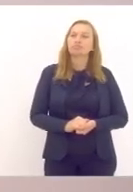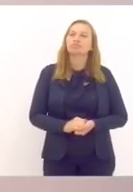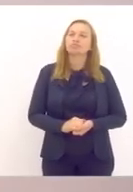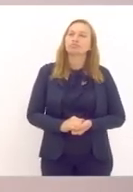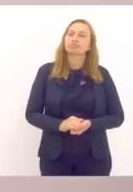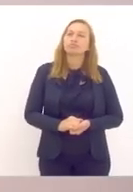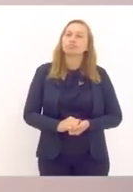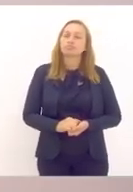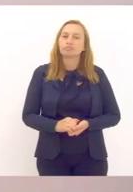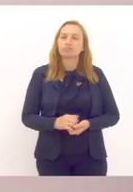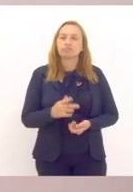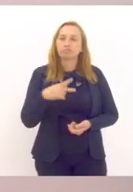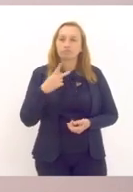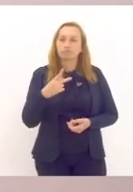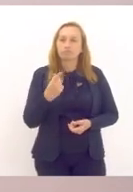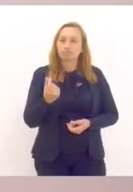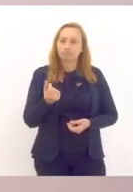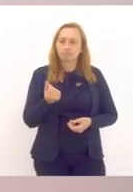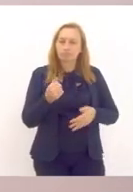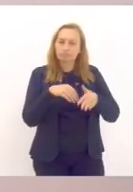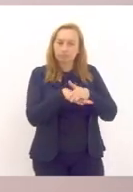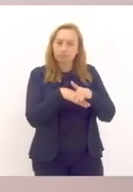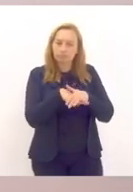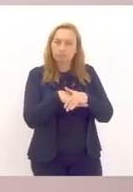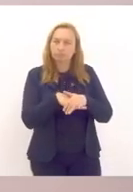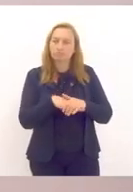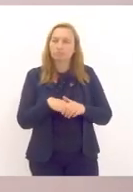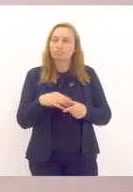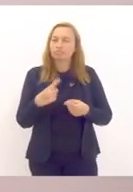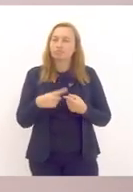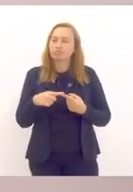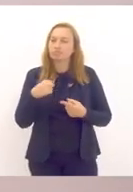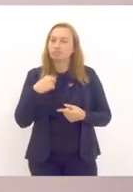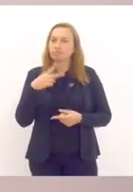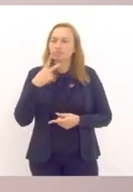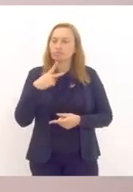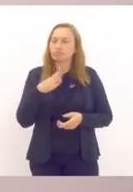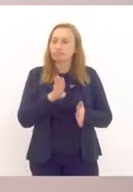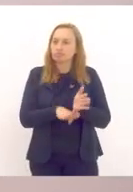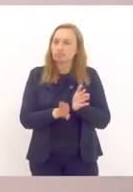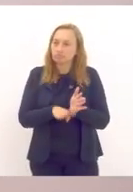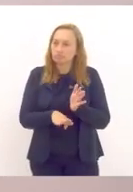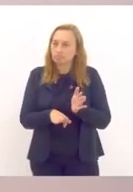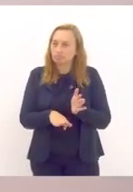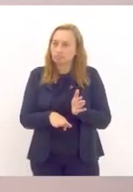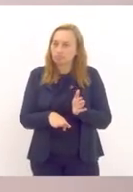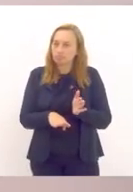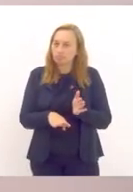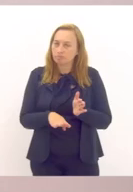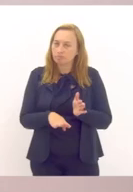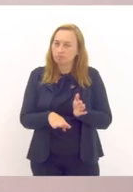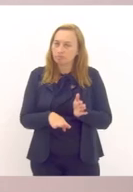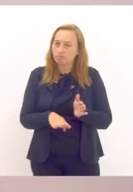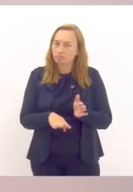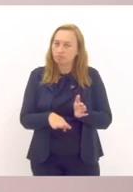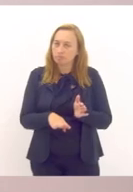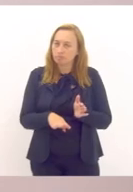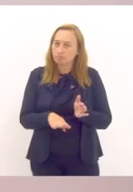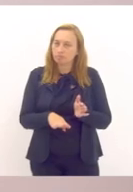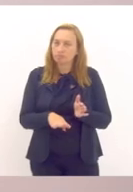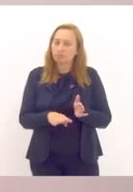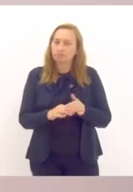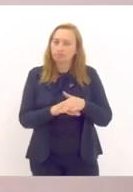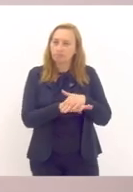de caixa, olhando tesouraria. Porque se eu estou falando de despesa empenhada, nem toda despesa que termina o ano